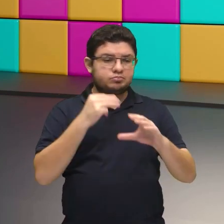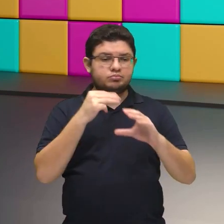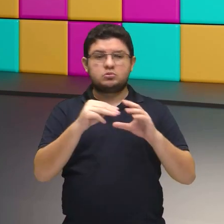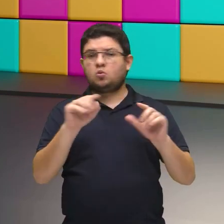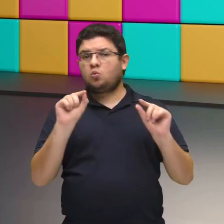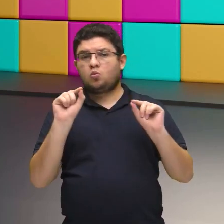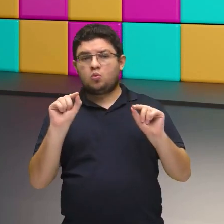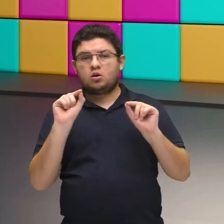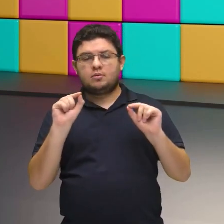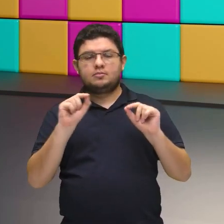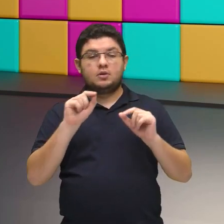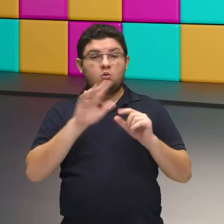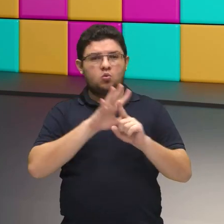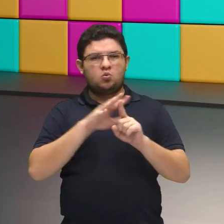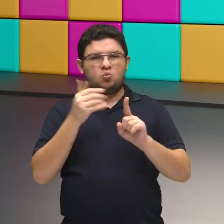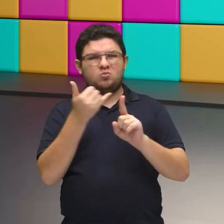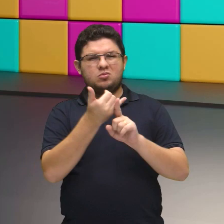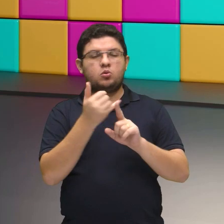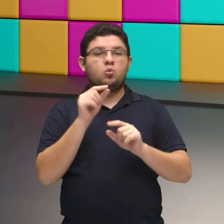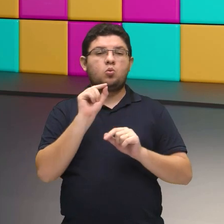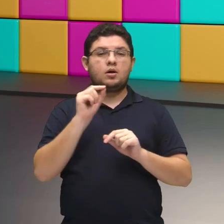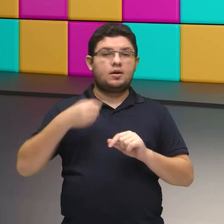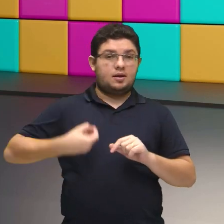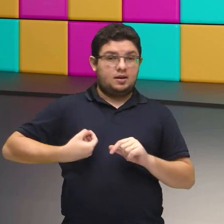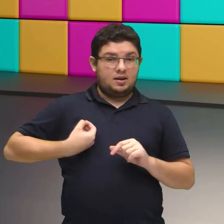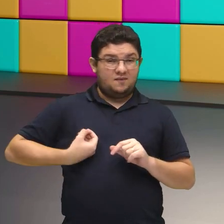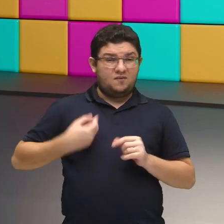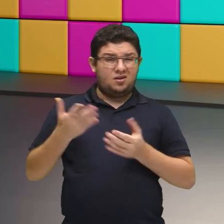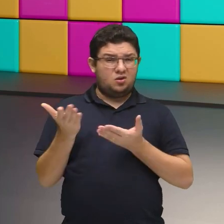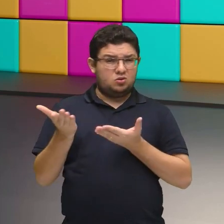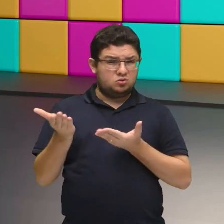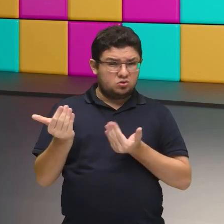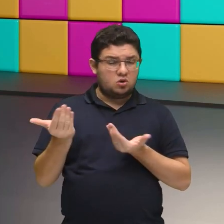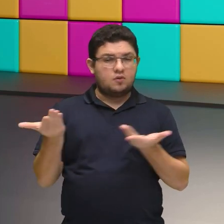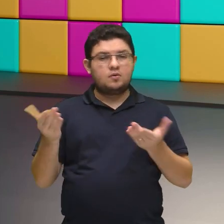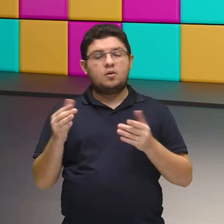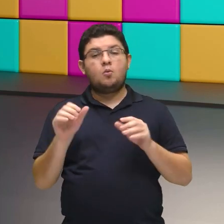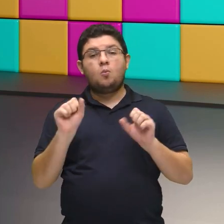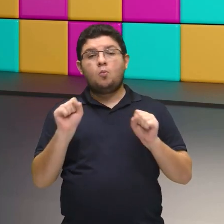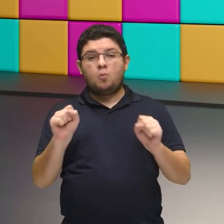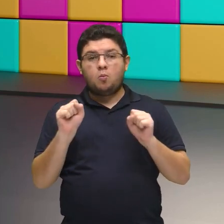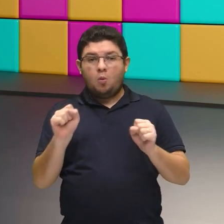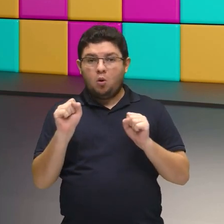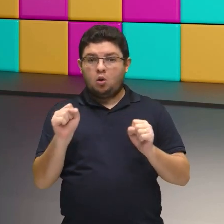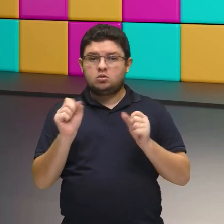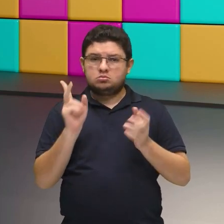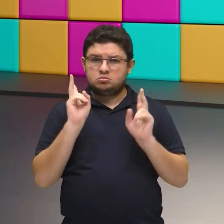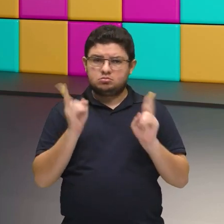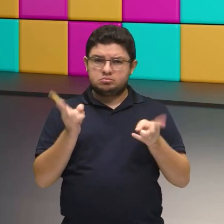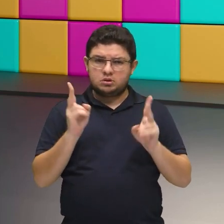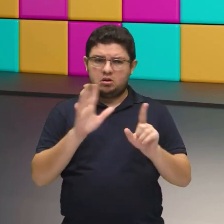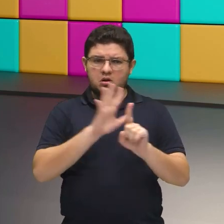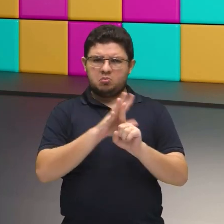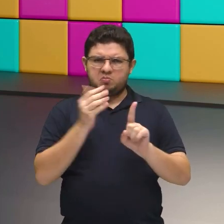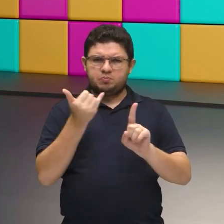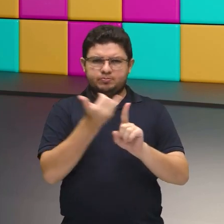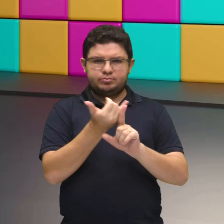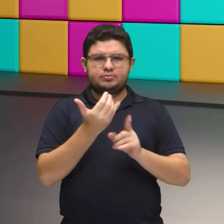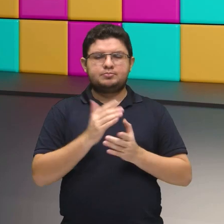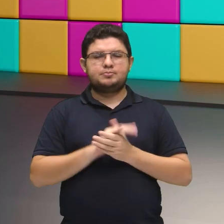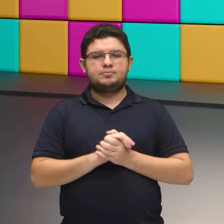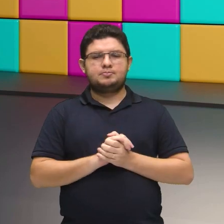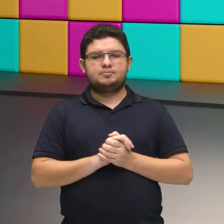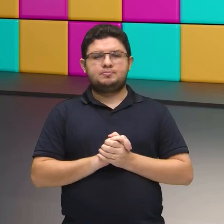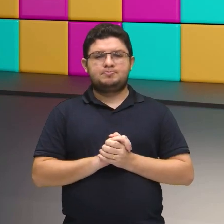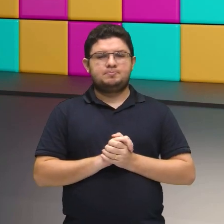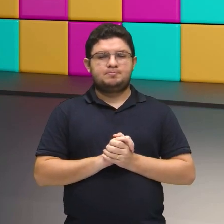vida dos jovens, das crianças, ele pode estar bem presente, tá bom? Aí